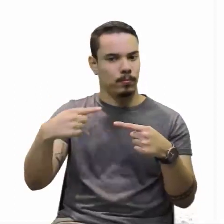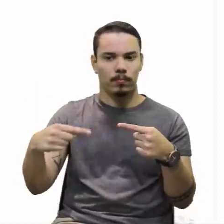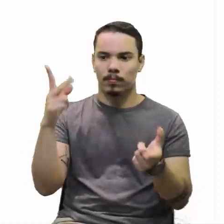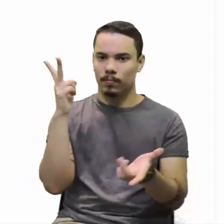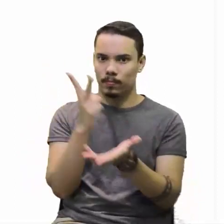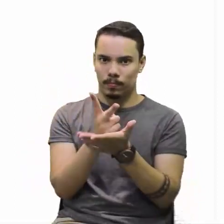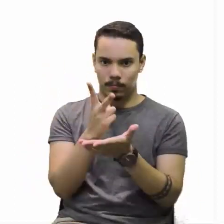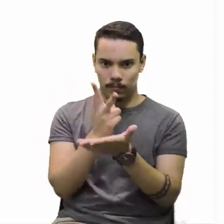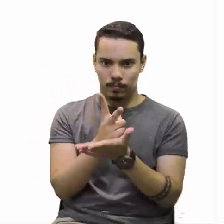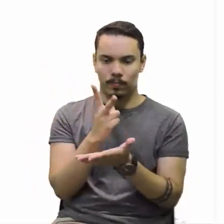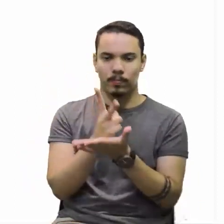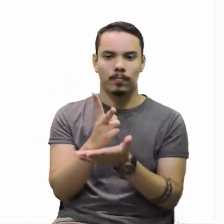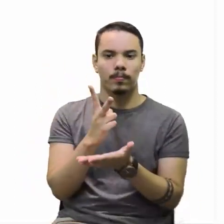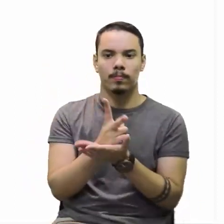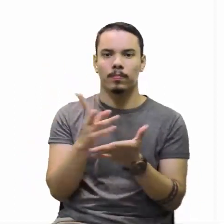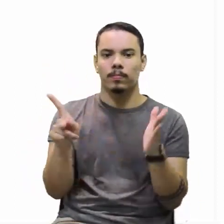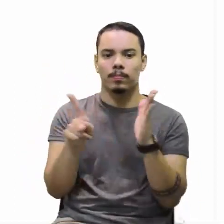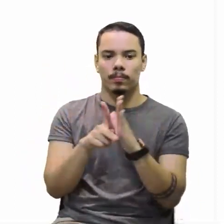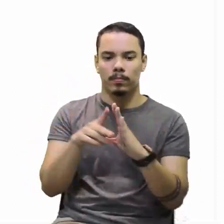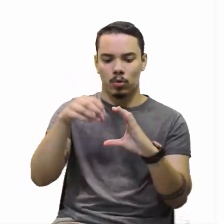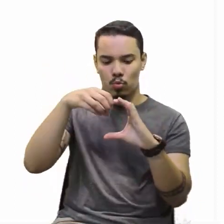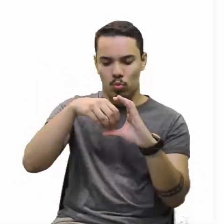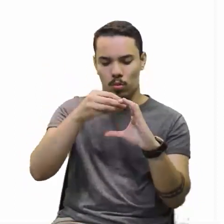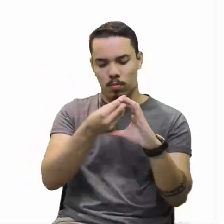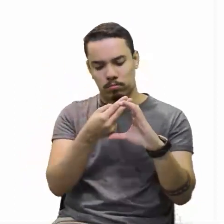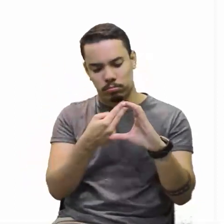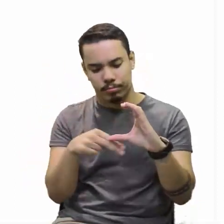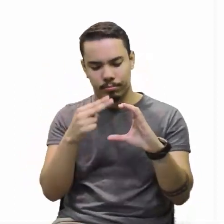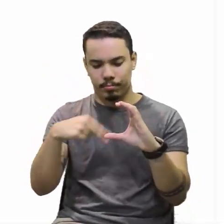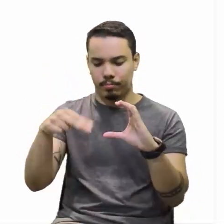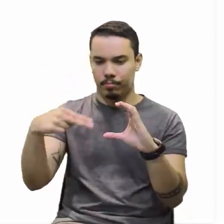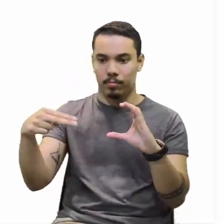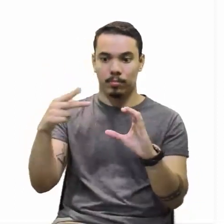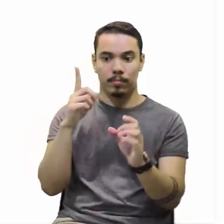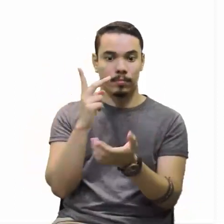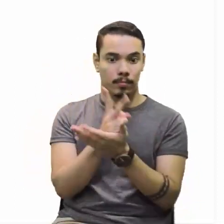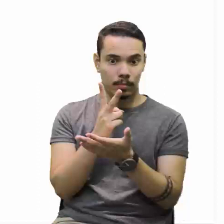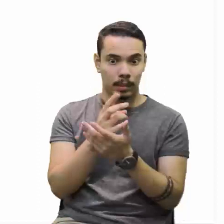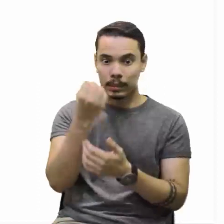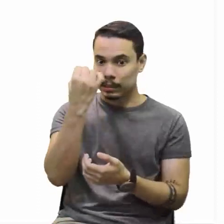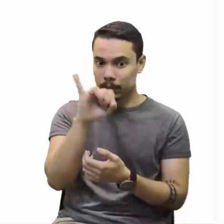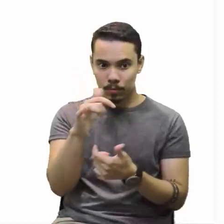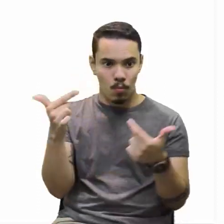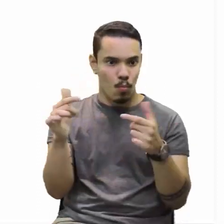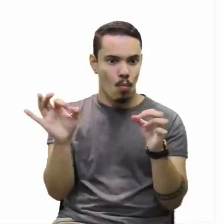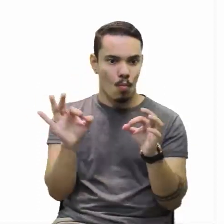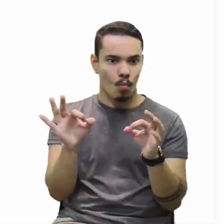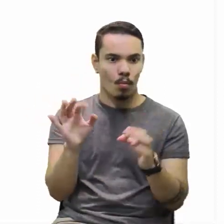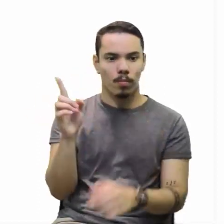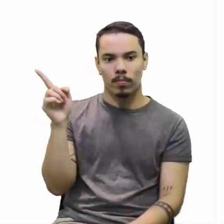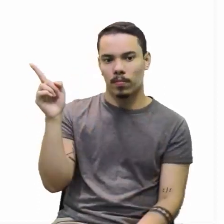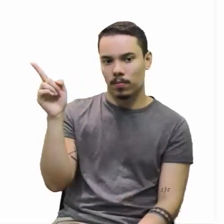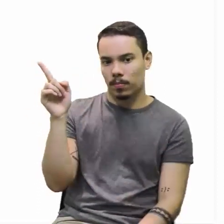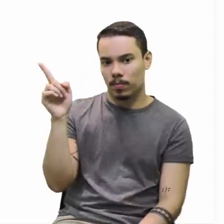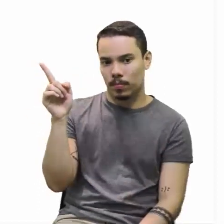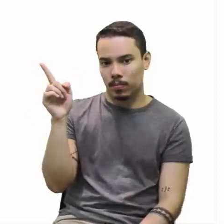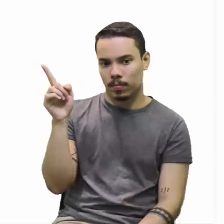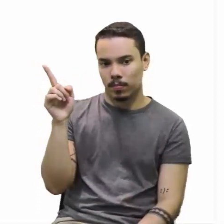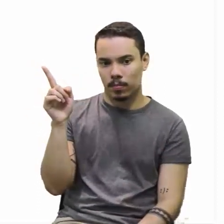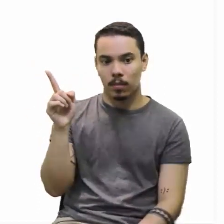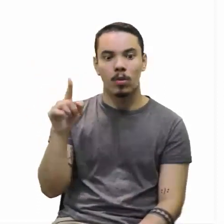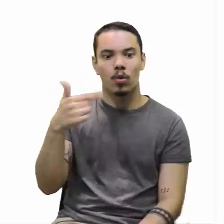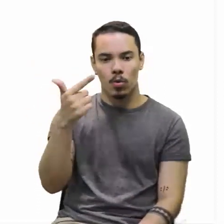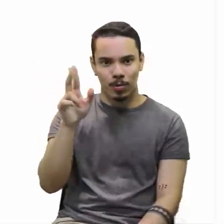espiras em torno de um núcleo, né? Aqui, ó, sem núcleo, um núcleo de